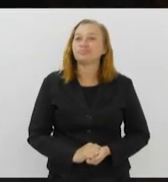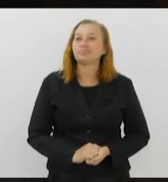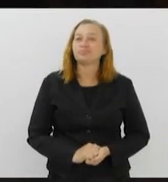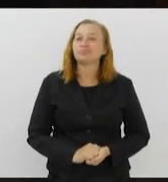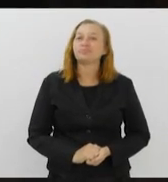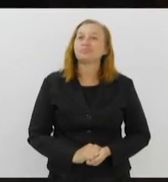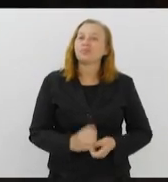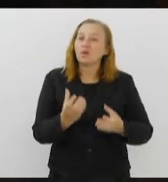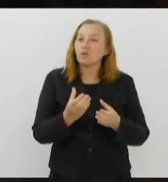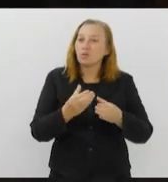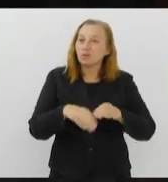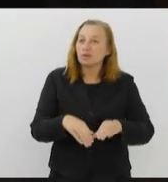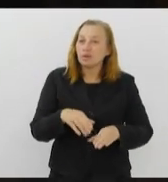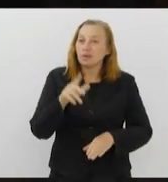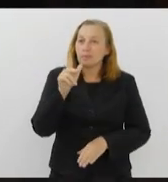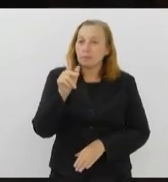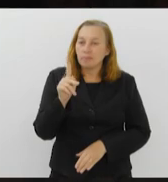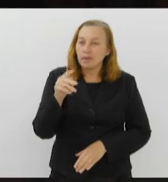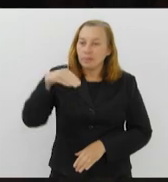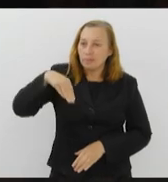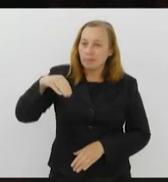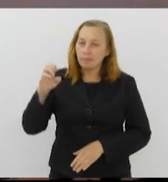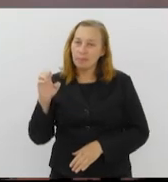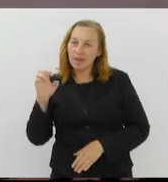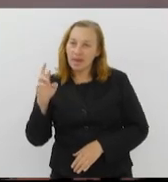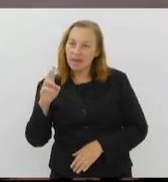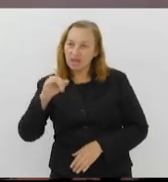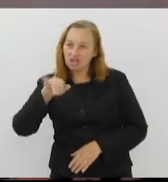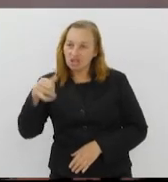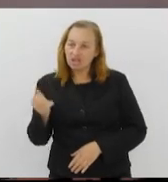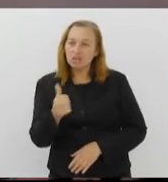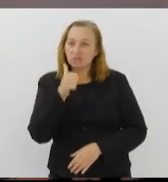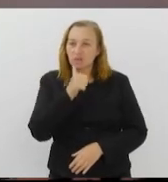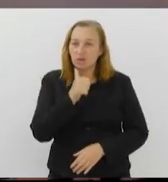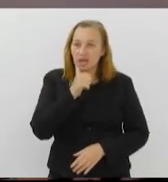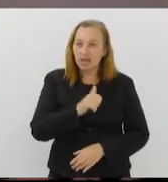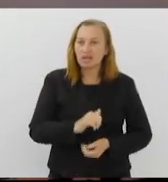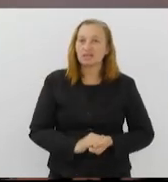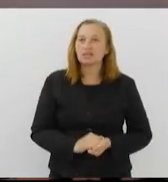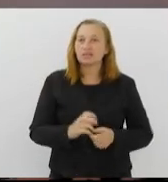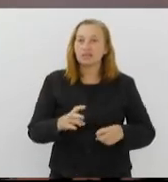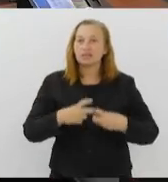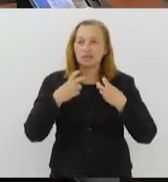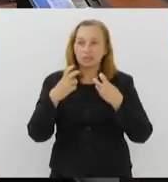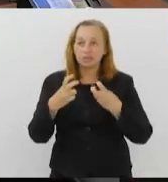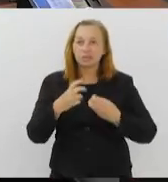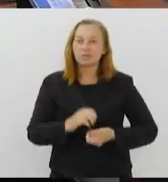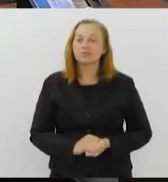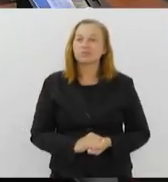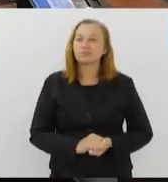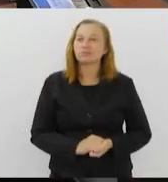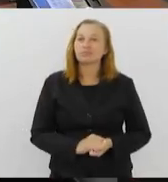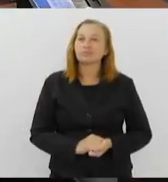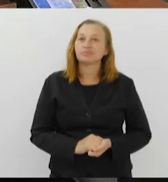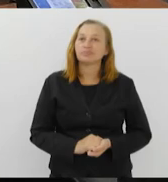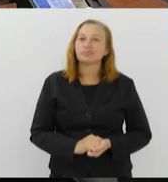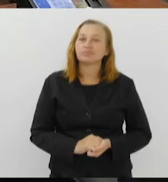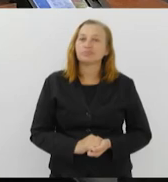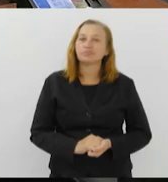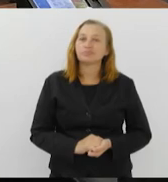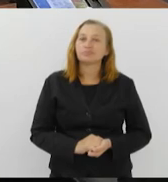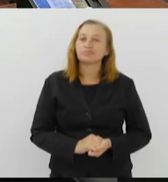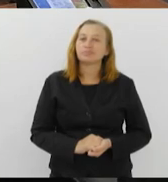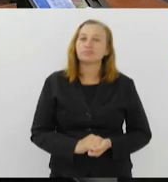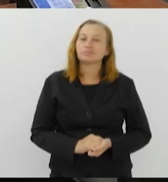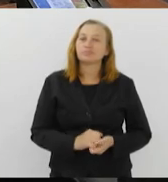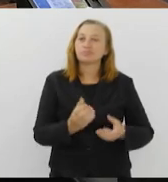nossos concursados da PEMERG, as mulheres da PEMERG, aí com o clamor, e o pessoal também, os